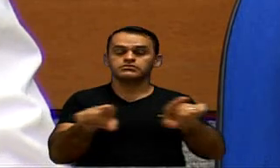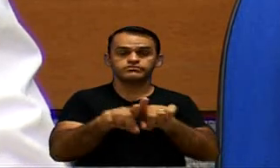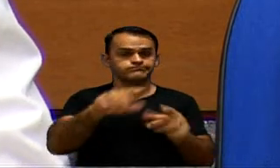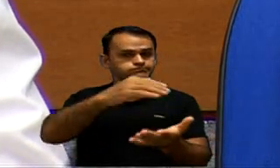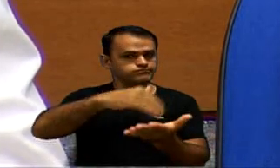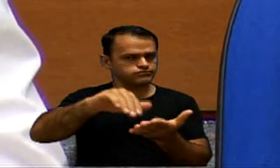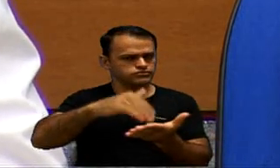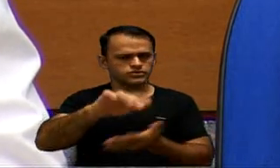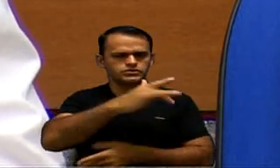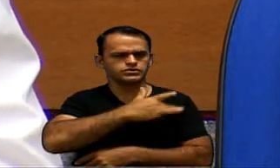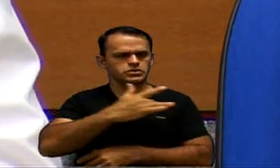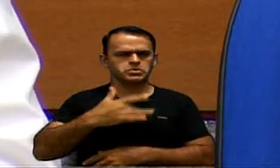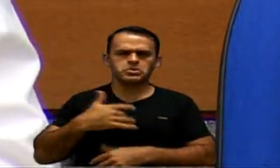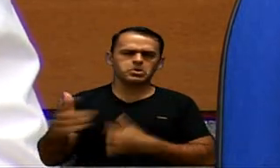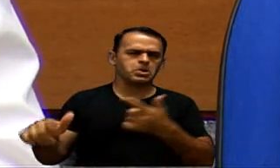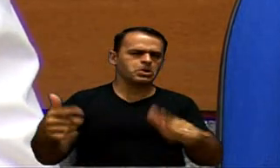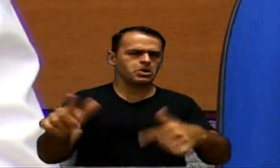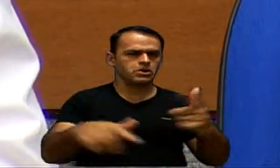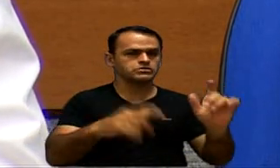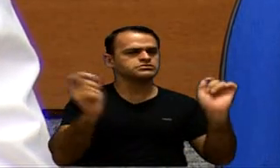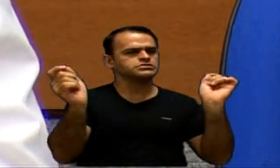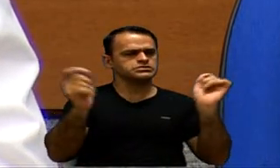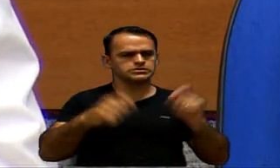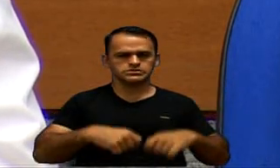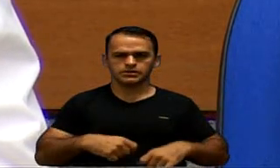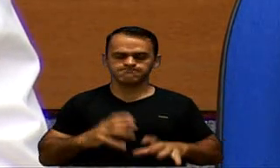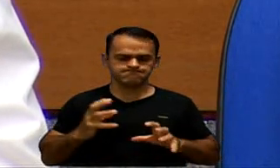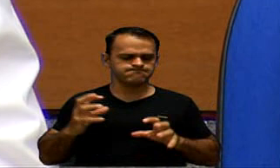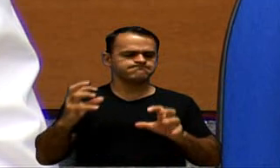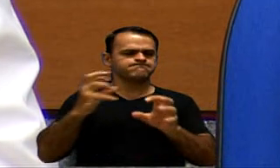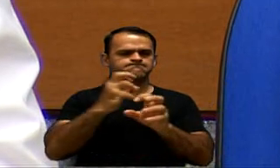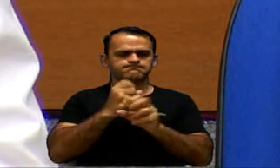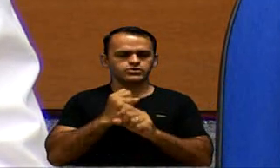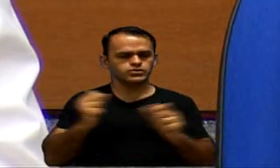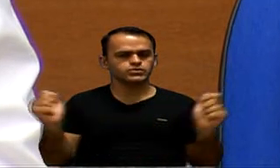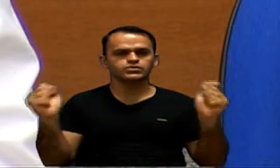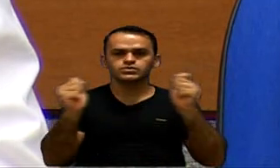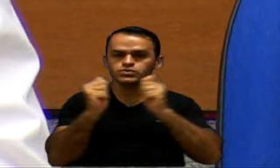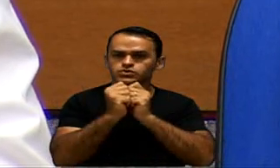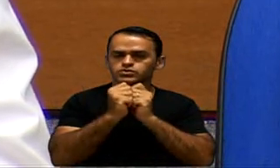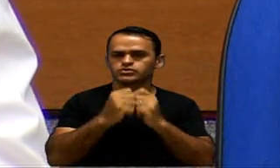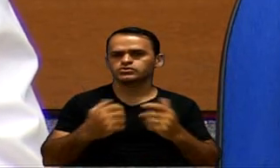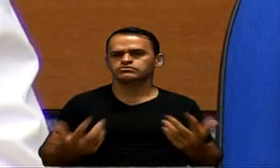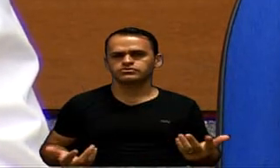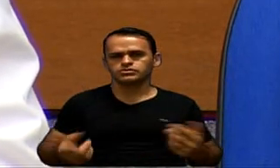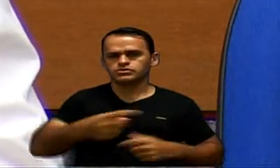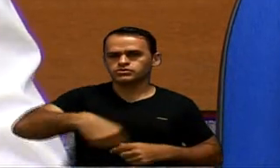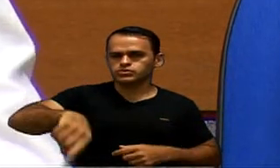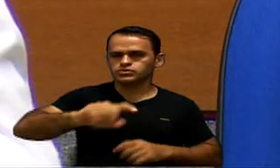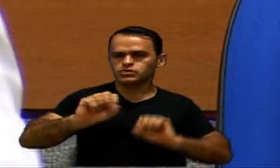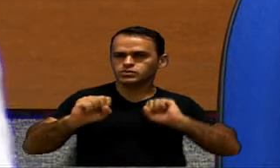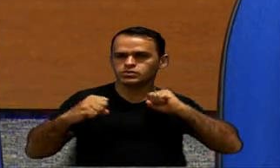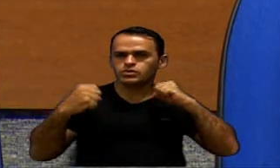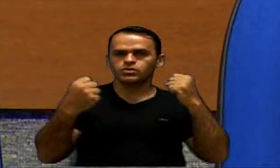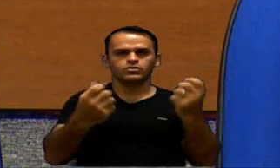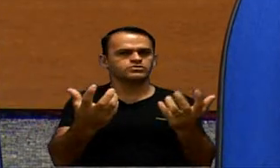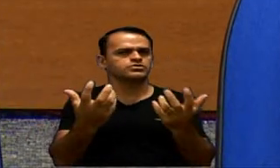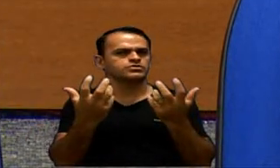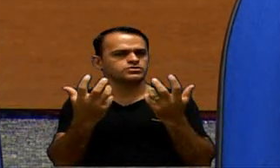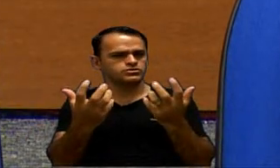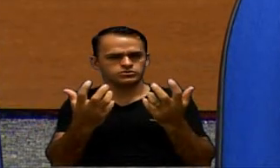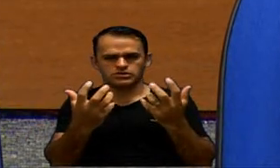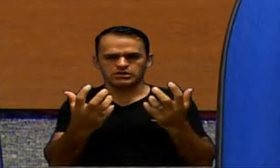da Saúde e outras tantas que puderem somar nessa luta, porque nós estamos aí numa luta para acabar com